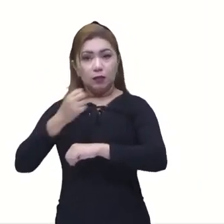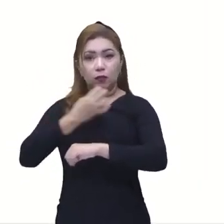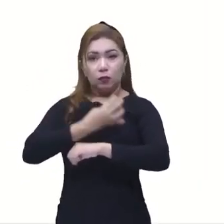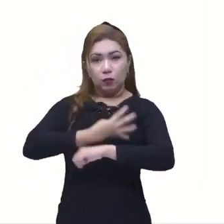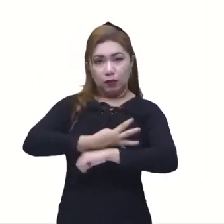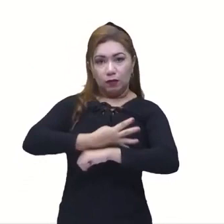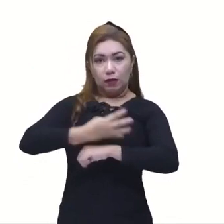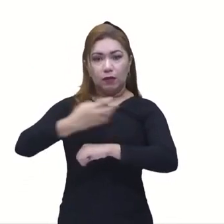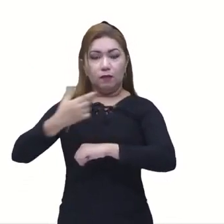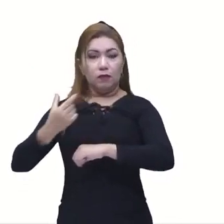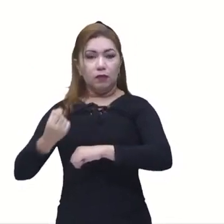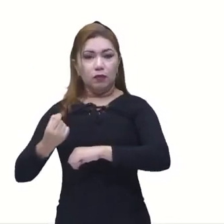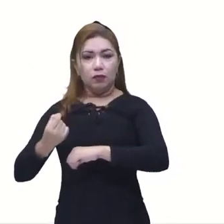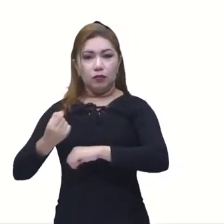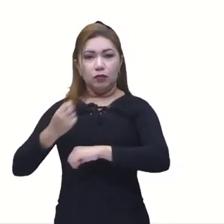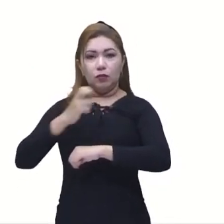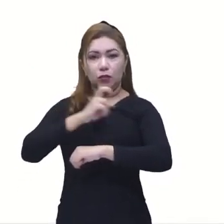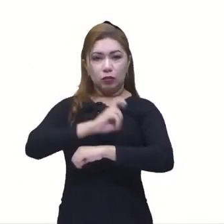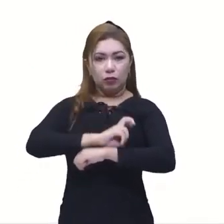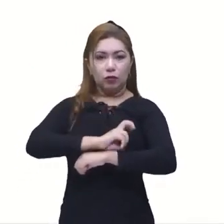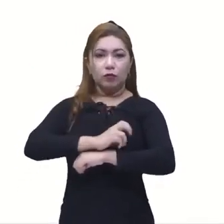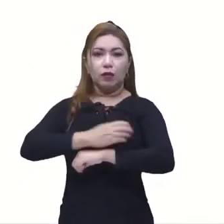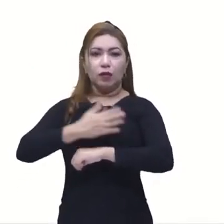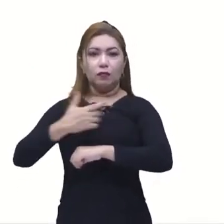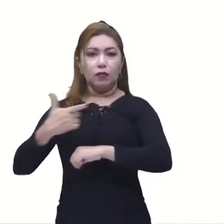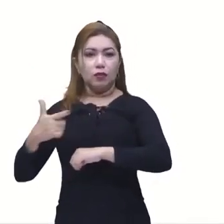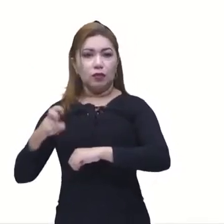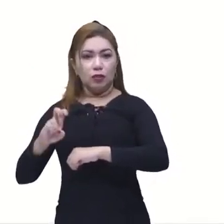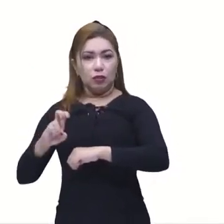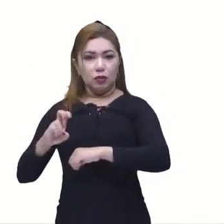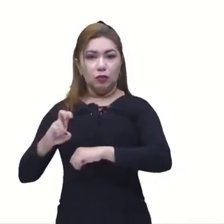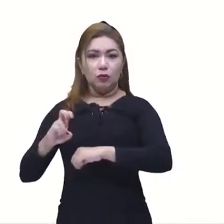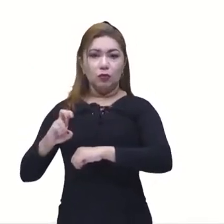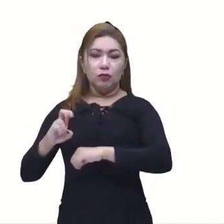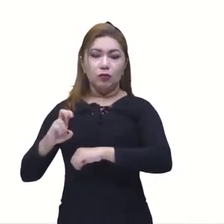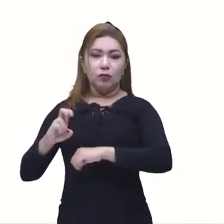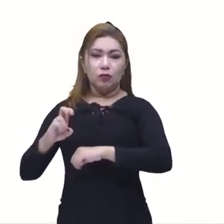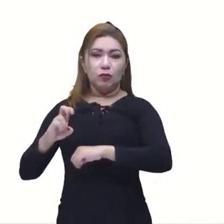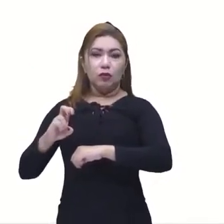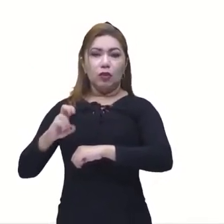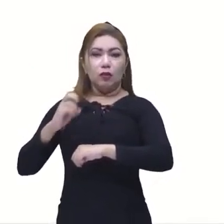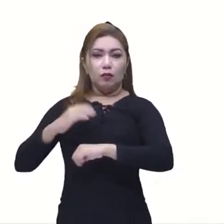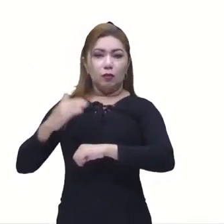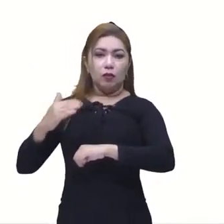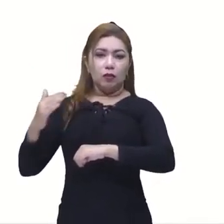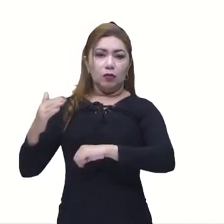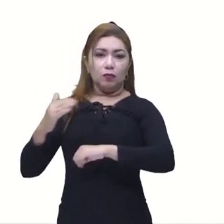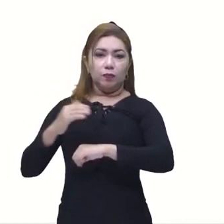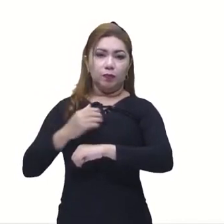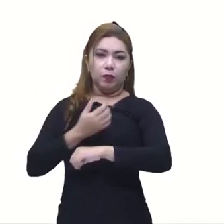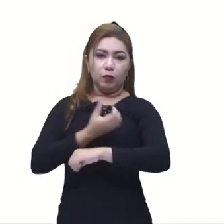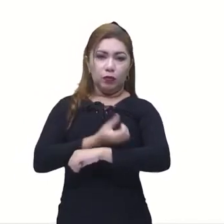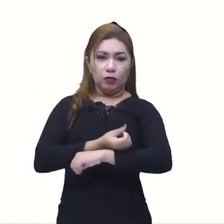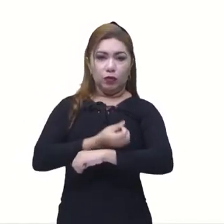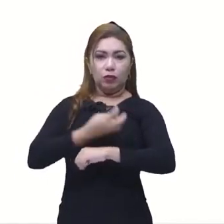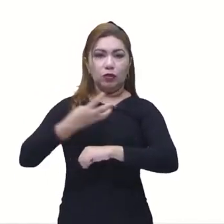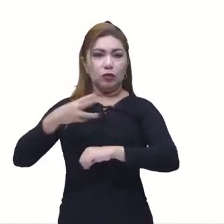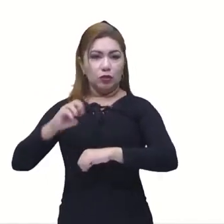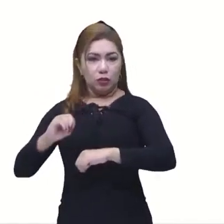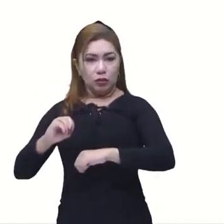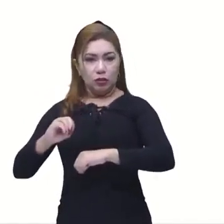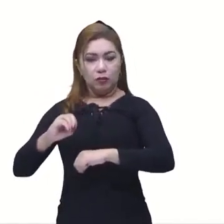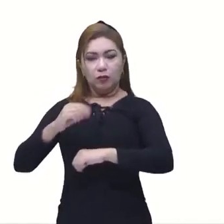4, 20, no 5, 25, lembra, vai aumentando de 5 em 5. No 6, 30,